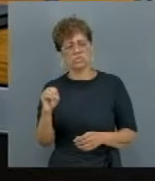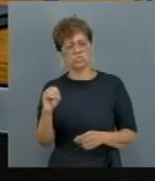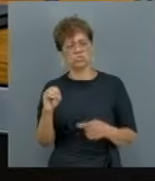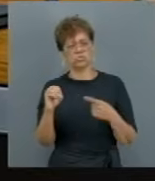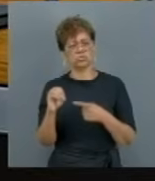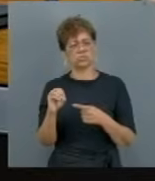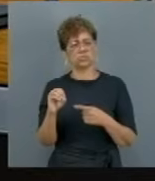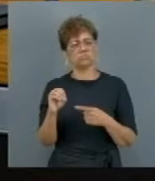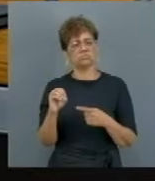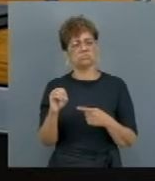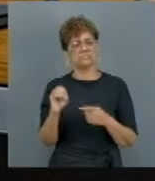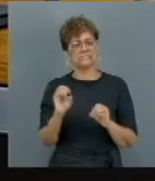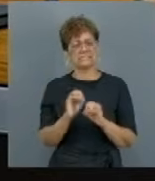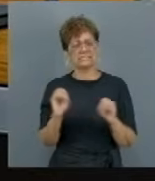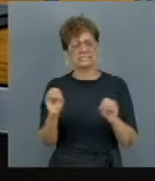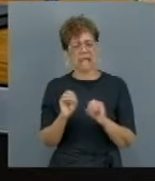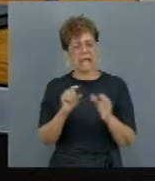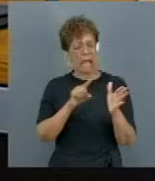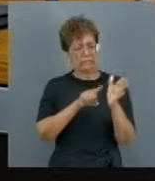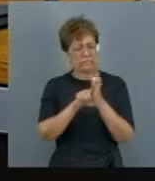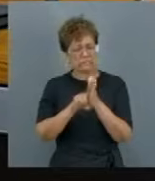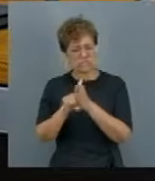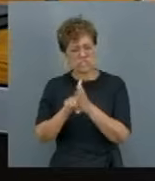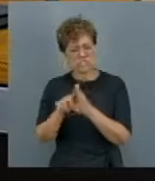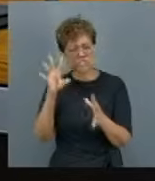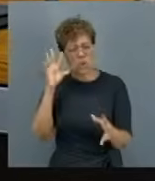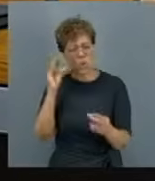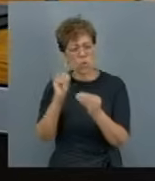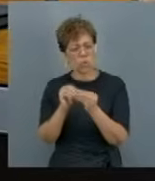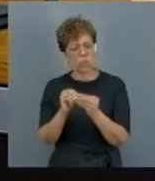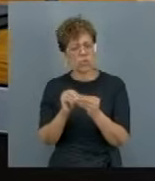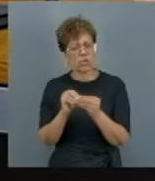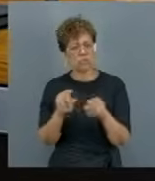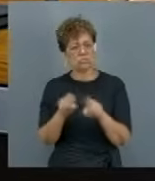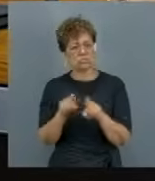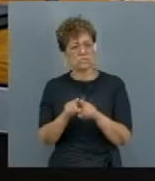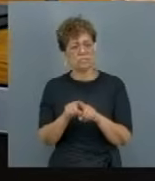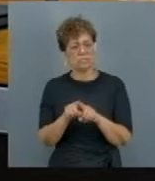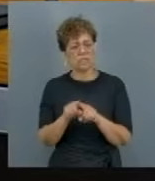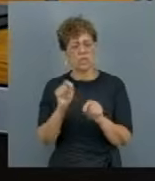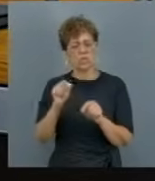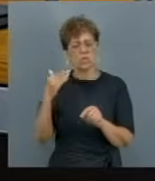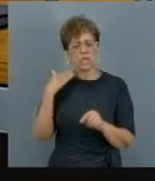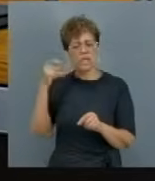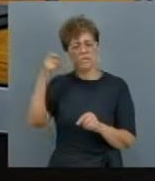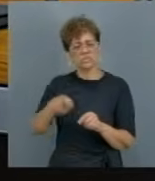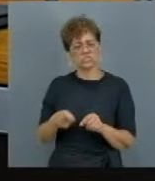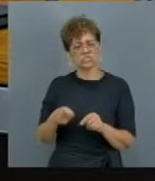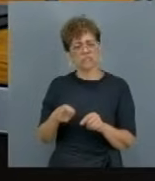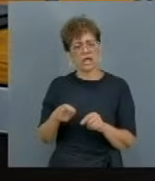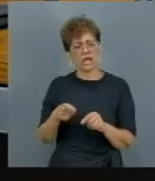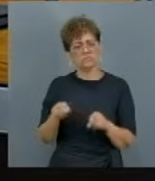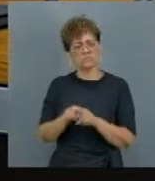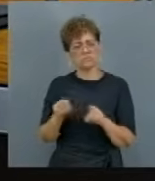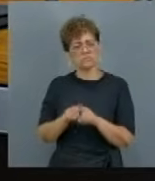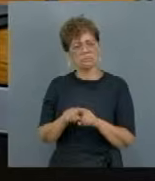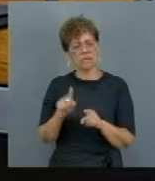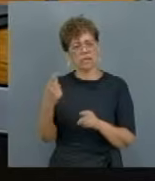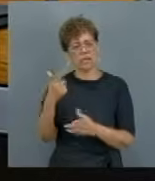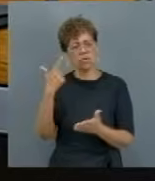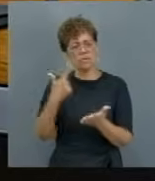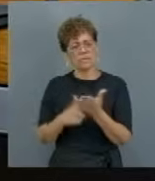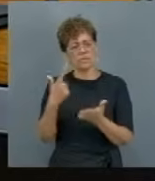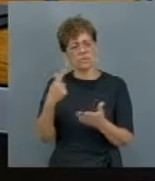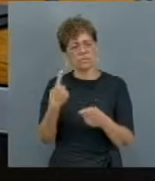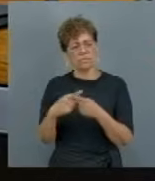sem abrir procedimento de investigação, concluiu não haver indícios ou fatos que demonstrem que os magistrados descumpriram seus deveres funcionais, apesar